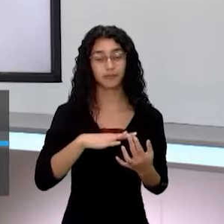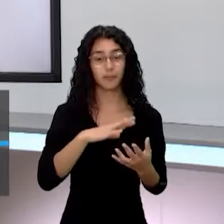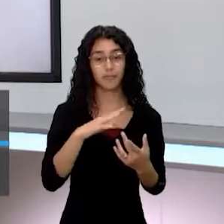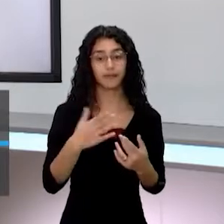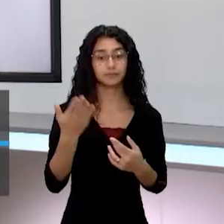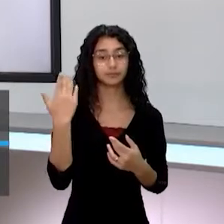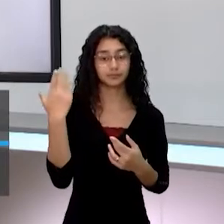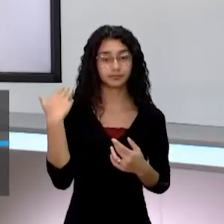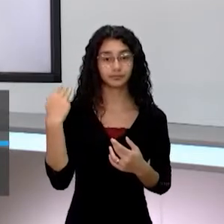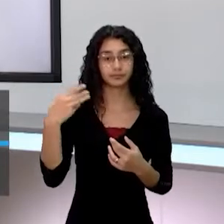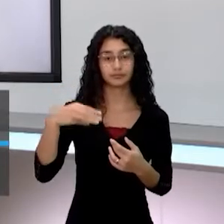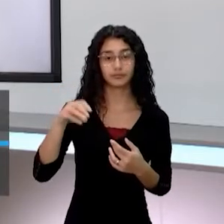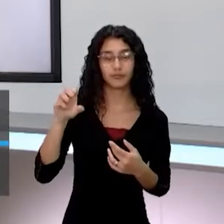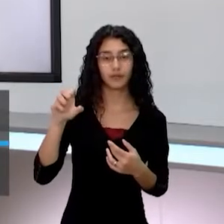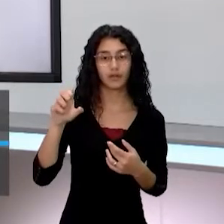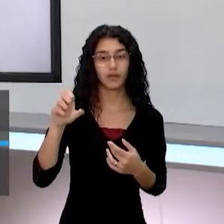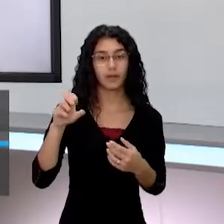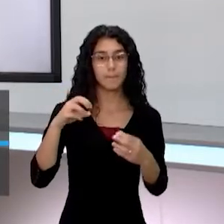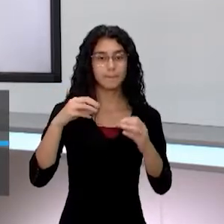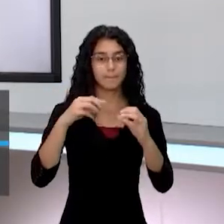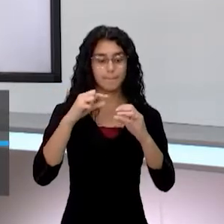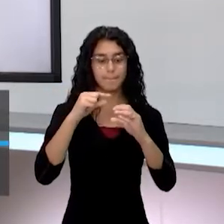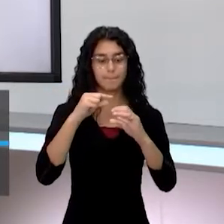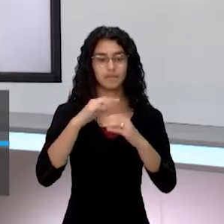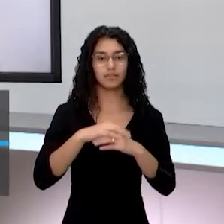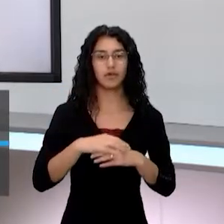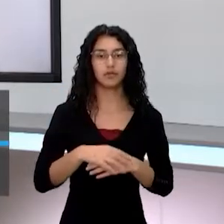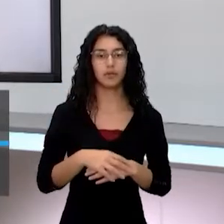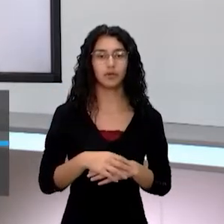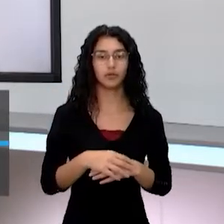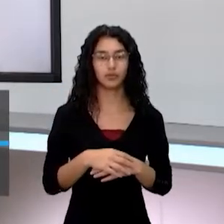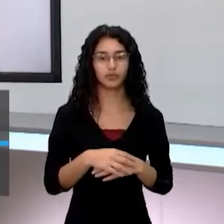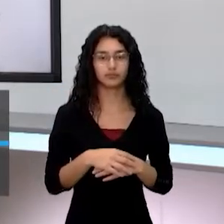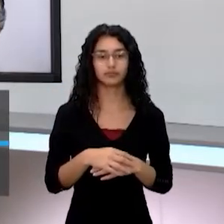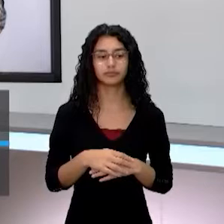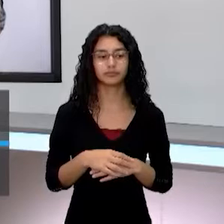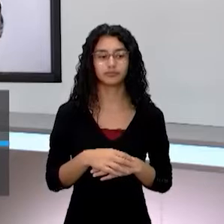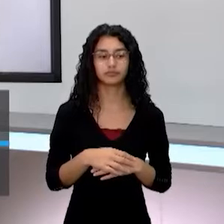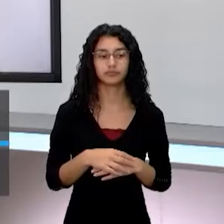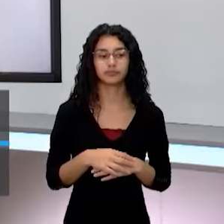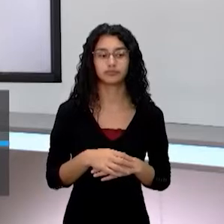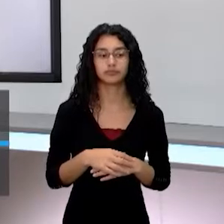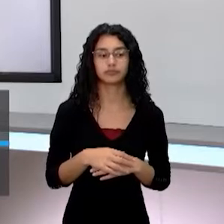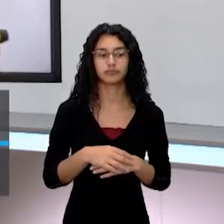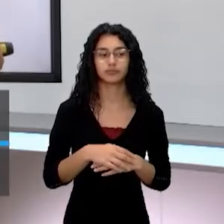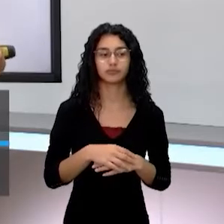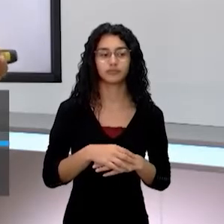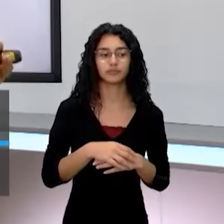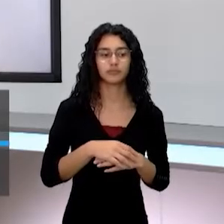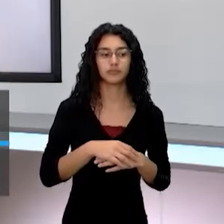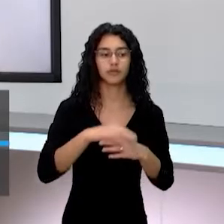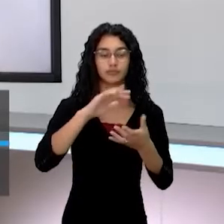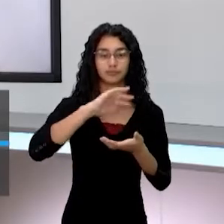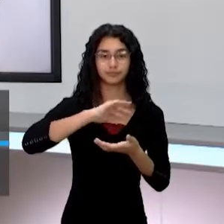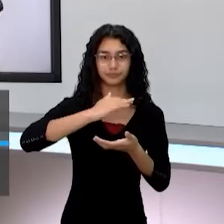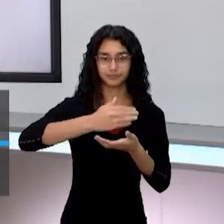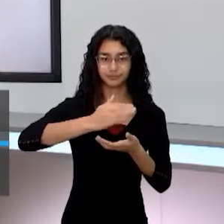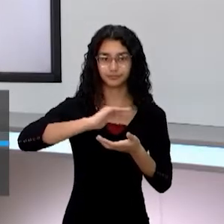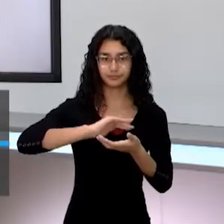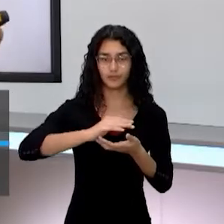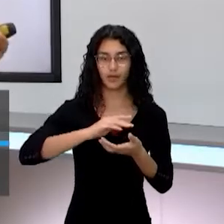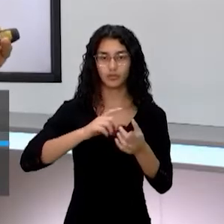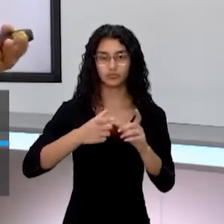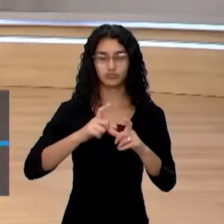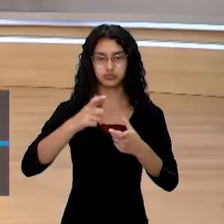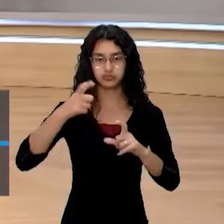lá em Mercúrio, né, a quantidade de CO2 é tão grande, né, tanto em Mercúrio como também em Marte, que aí o efeito estufa é gigantesco também, aí a questão da vida